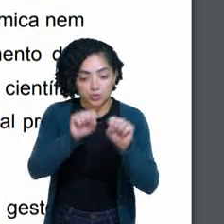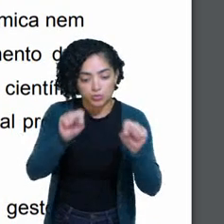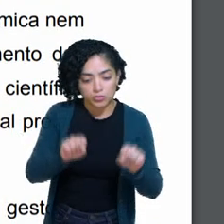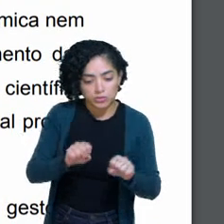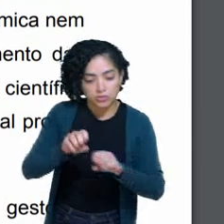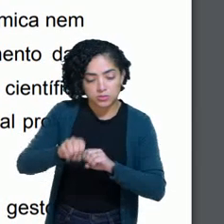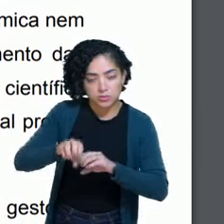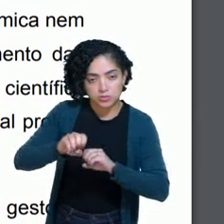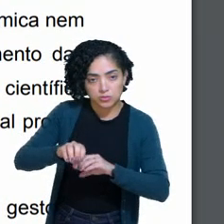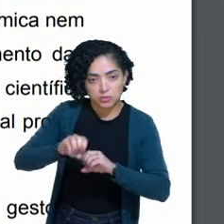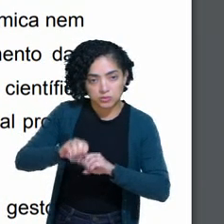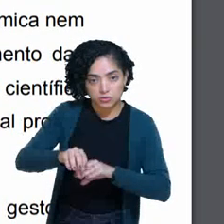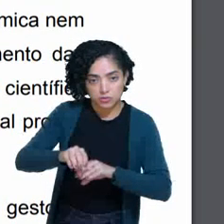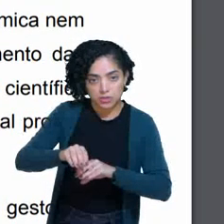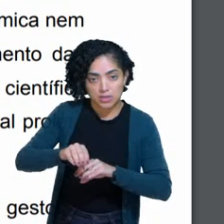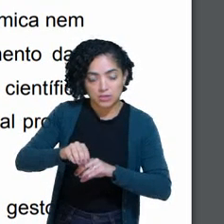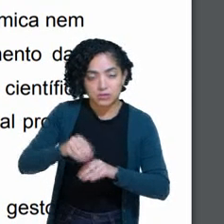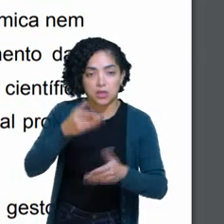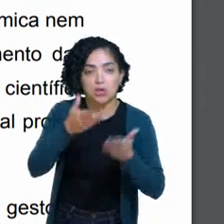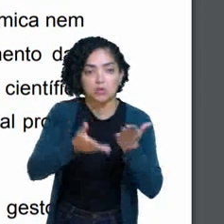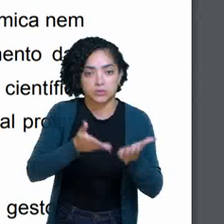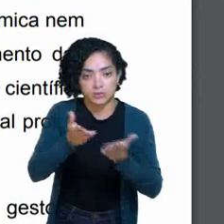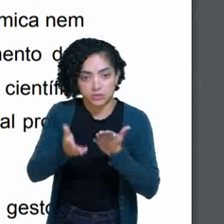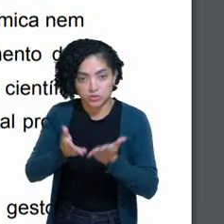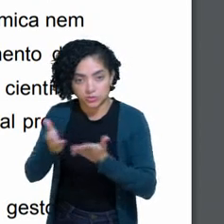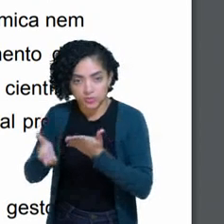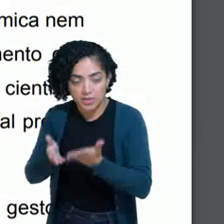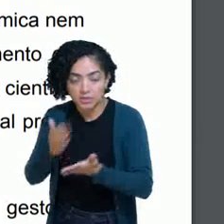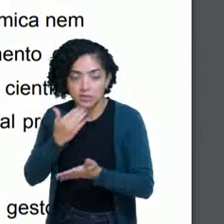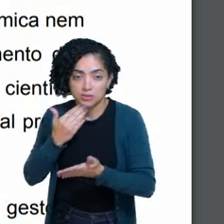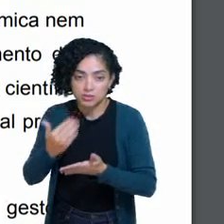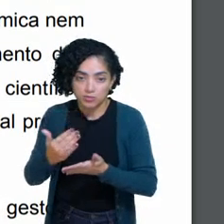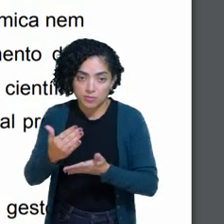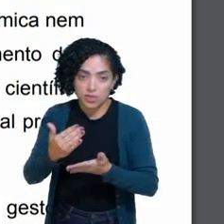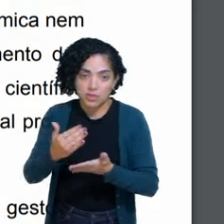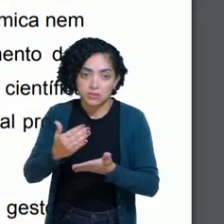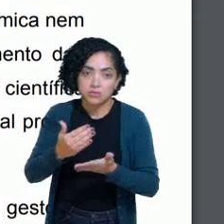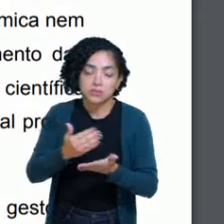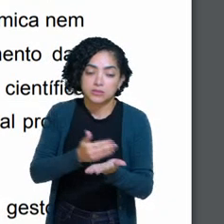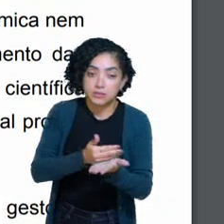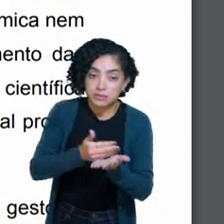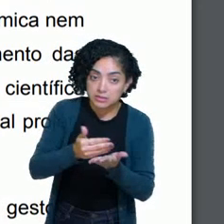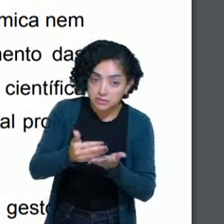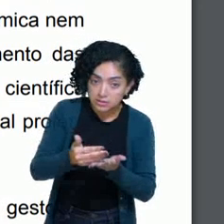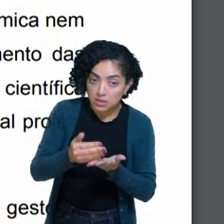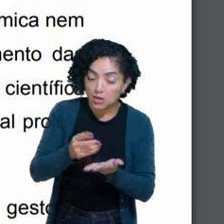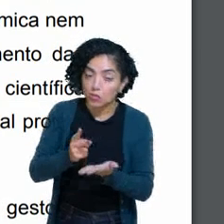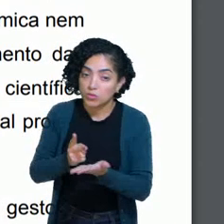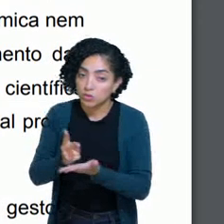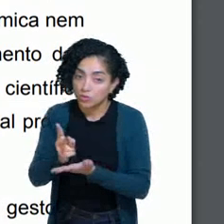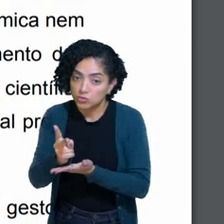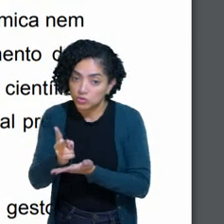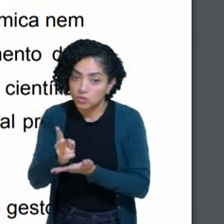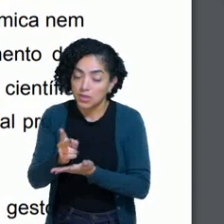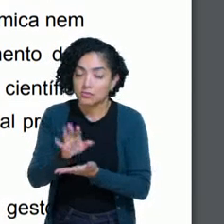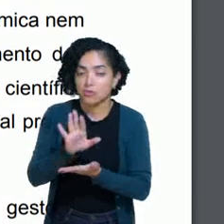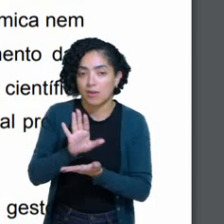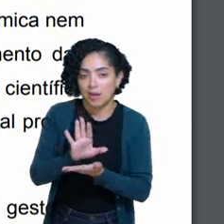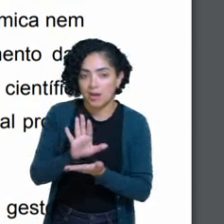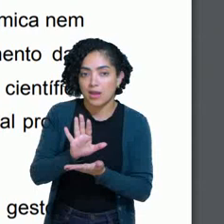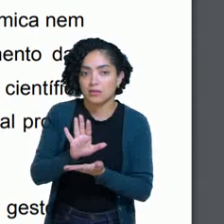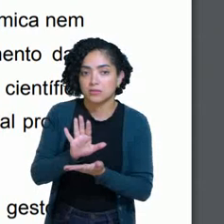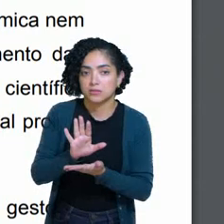no que tange ao atendimento das demandas de Formação Inicial e continuada há ainda